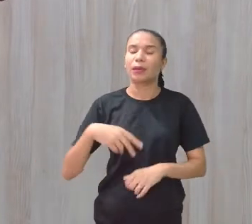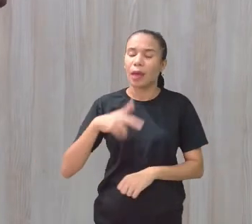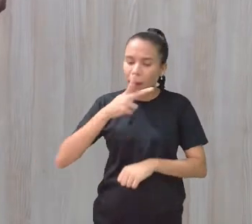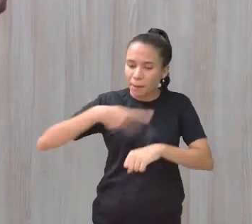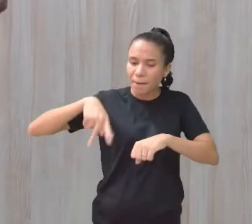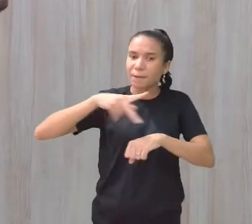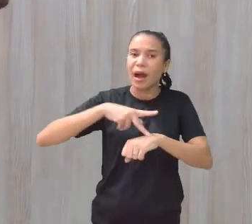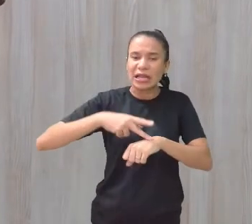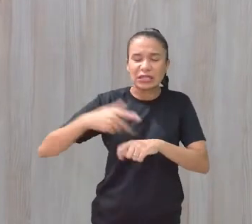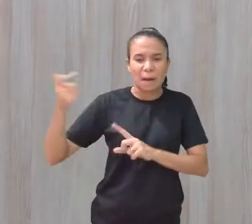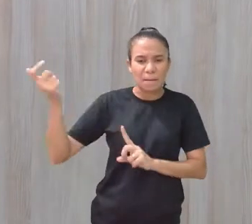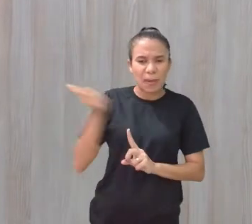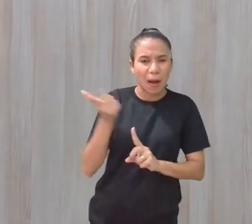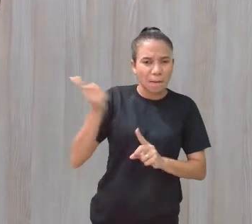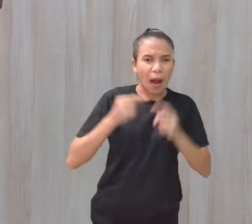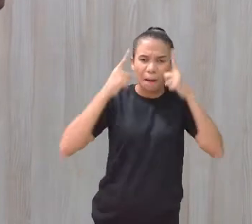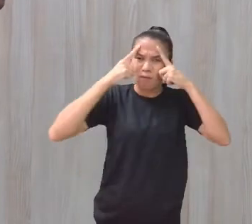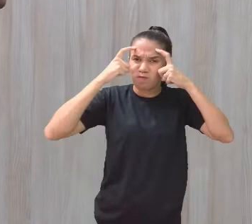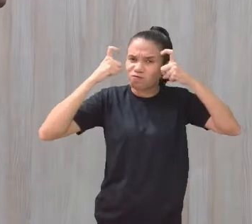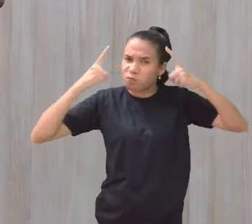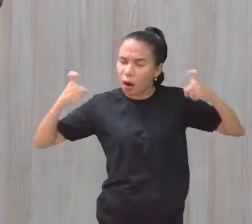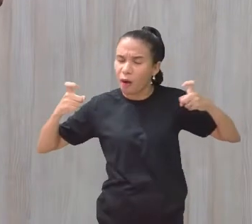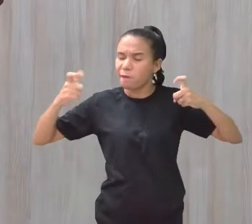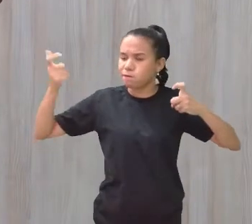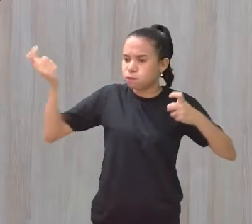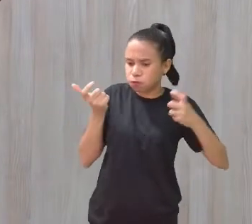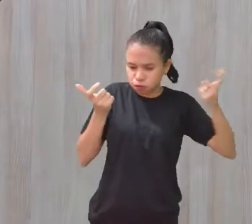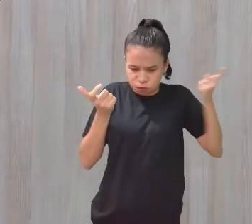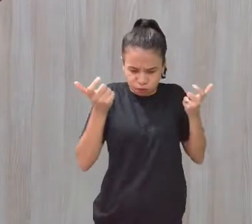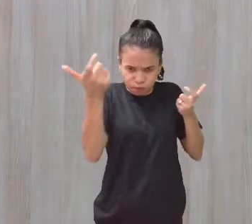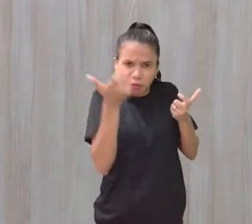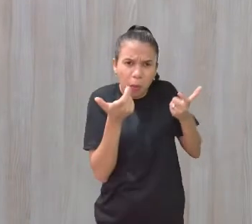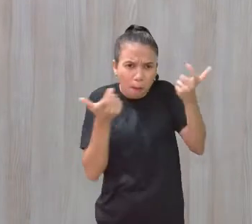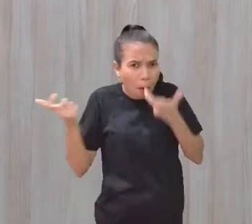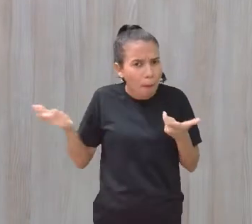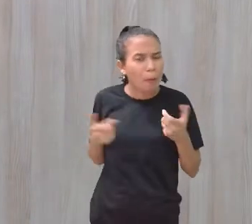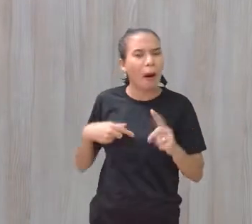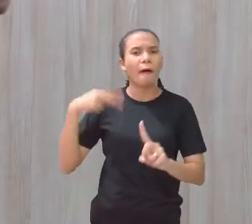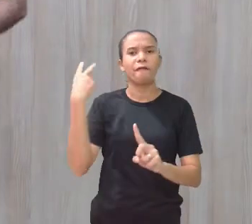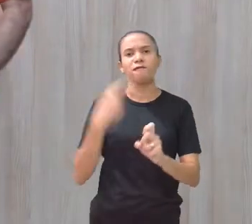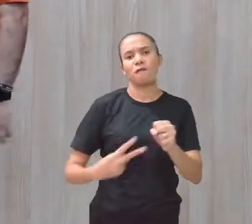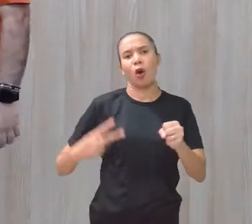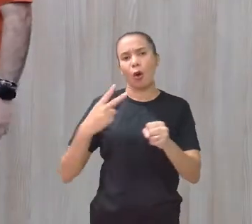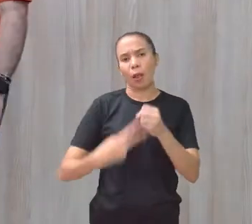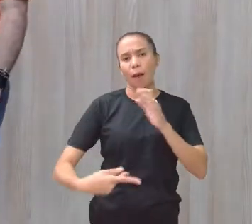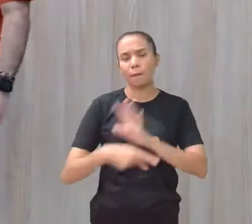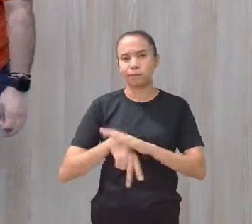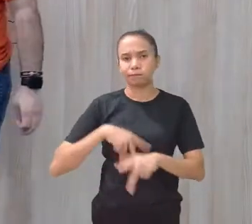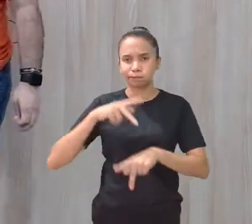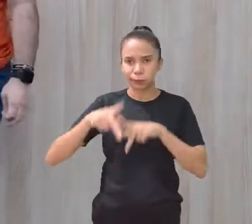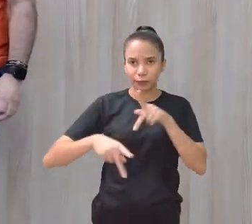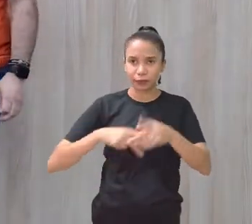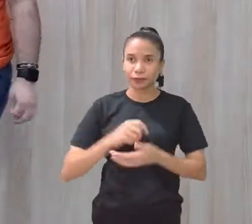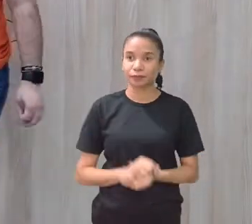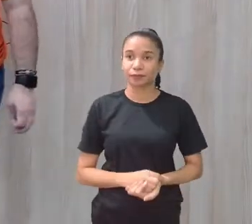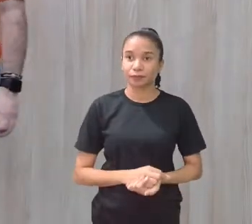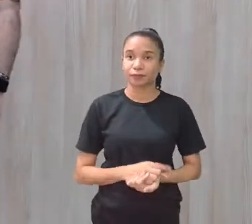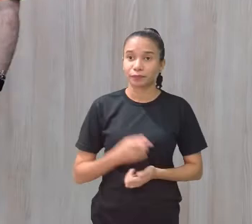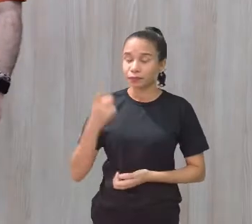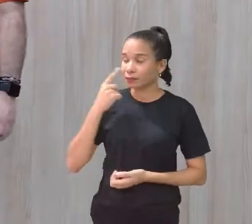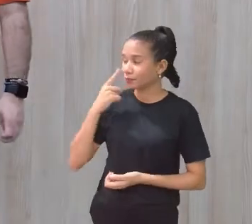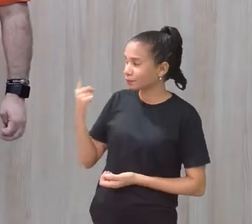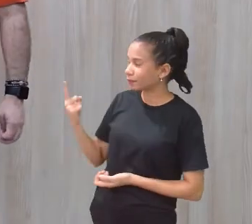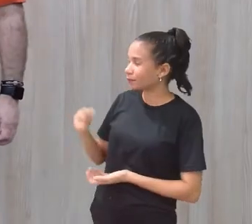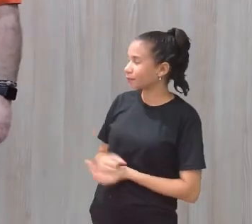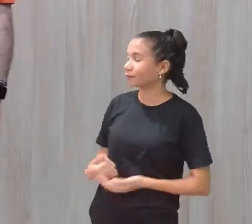de violência, muito explorado, né, por povos, né, de outros territórios, né. Então vamos ver aqui, ó, por